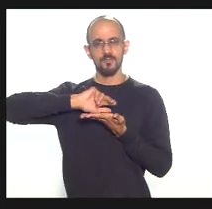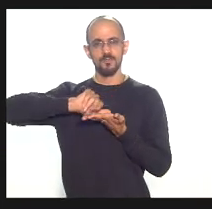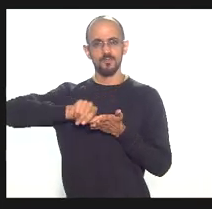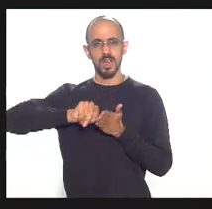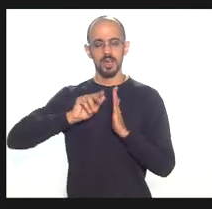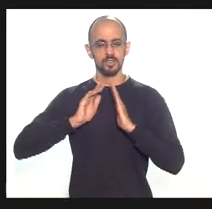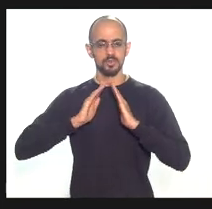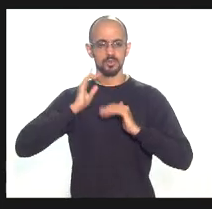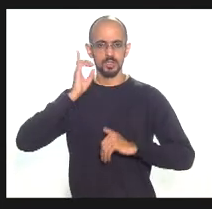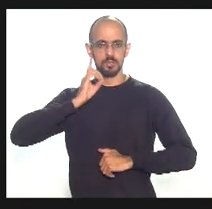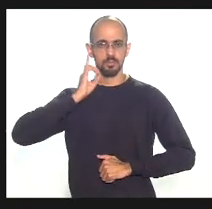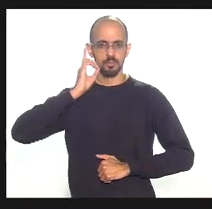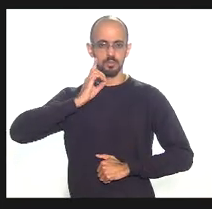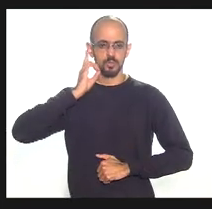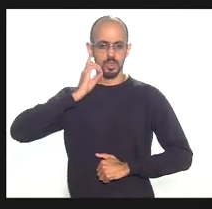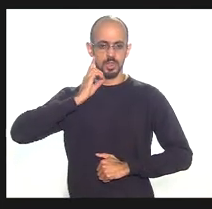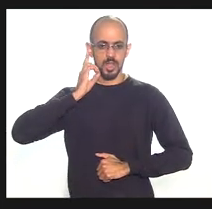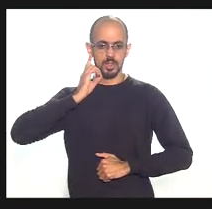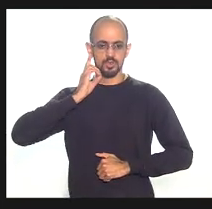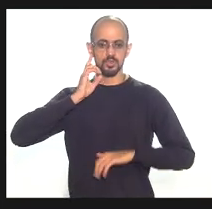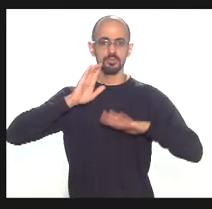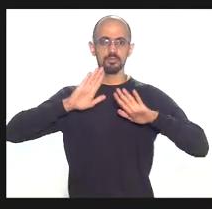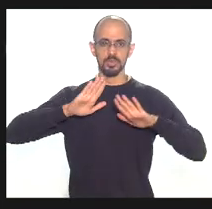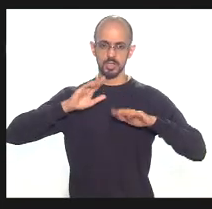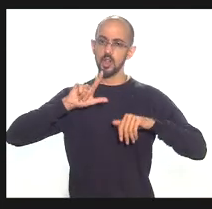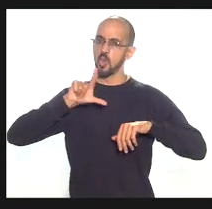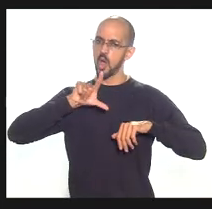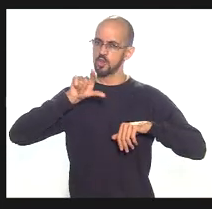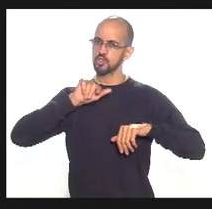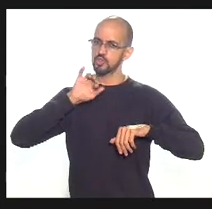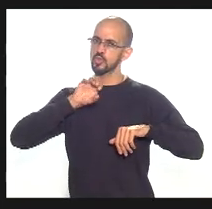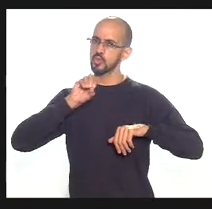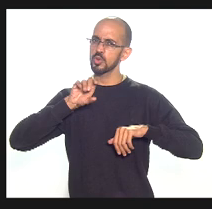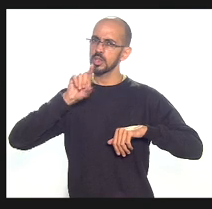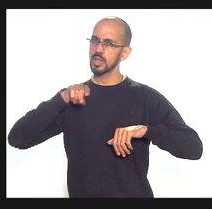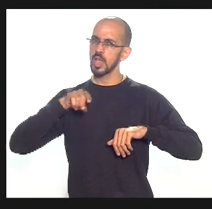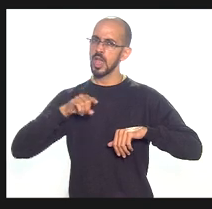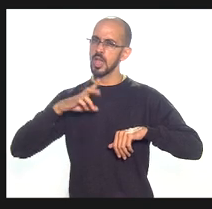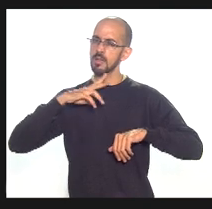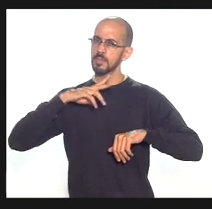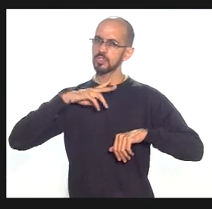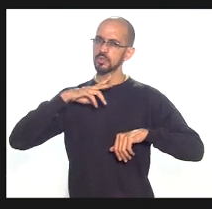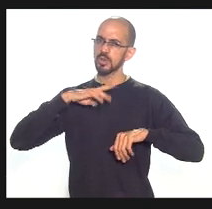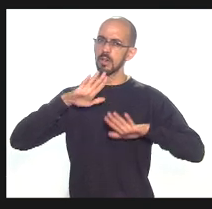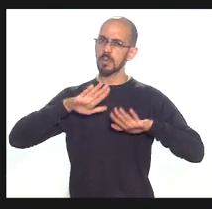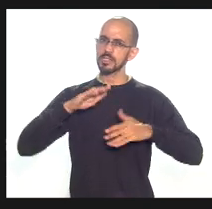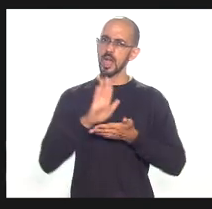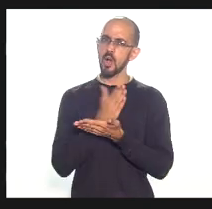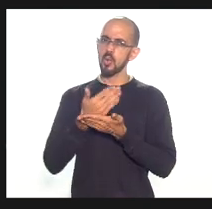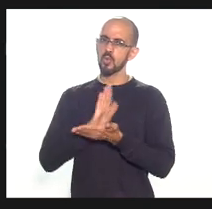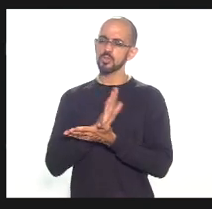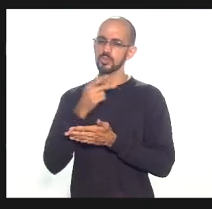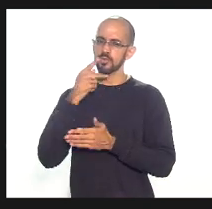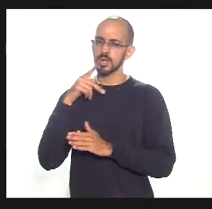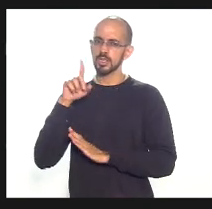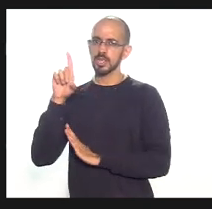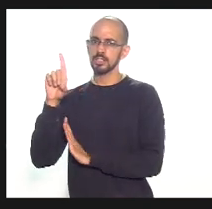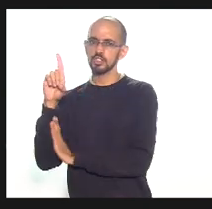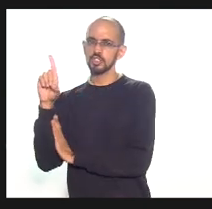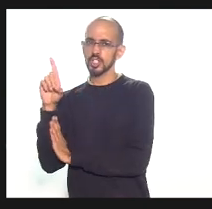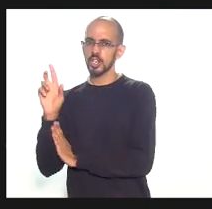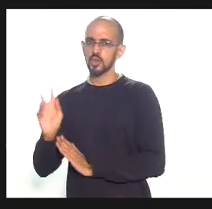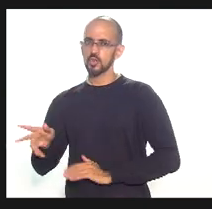lógico o voto é individual mas muitos que se diziam sim conservadores de direita que apoiavam esse